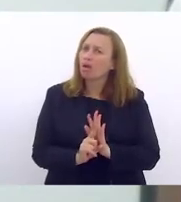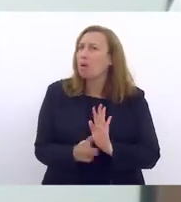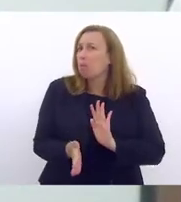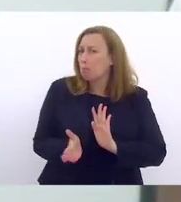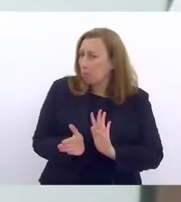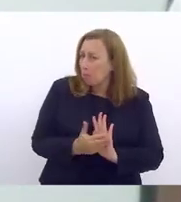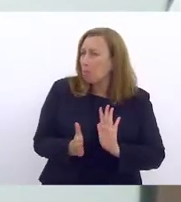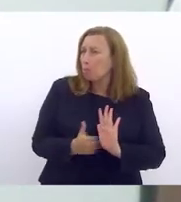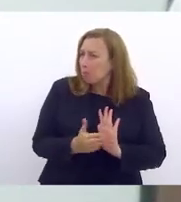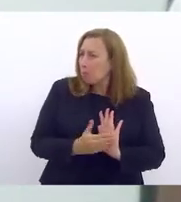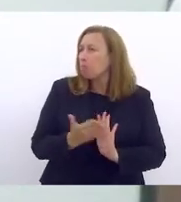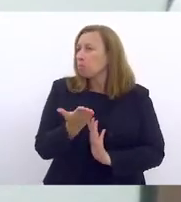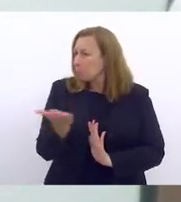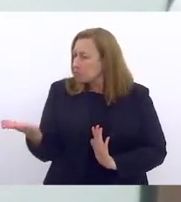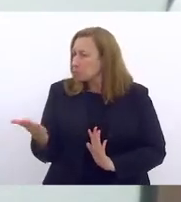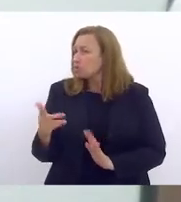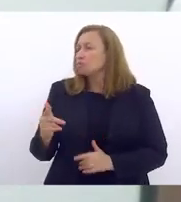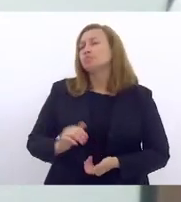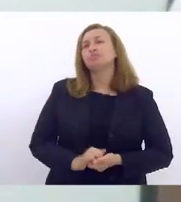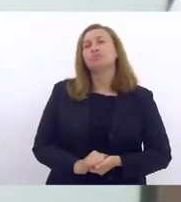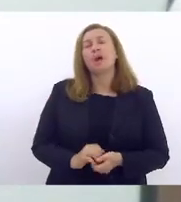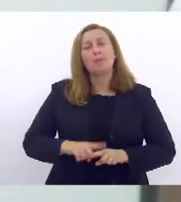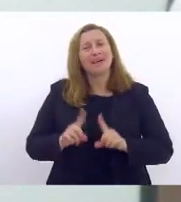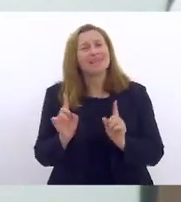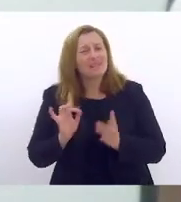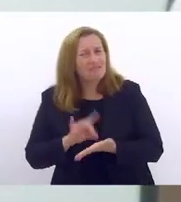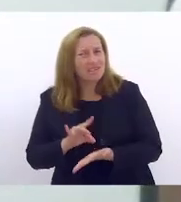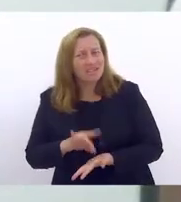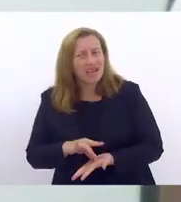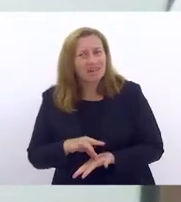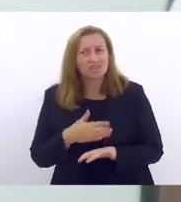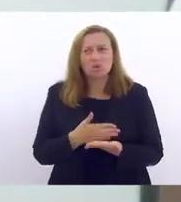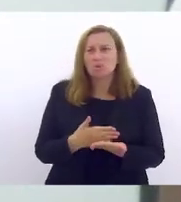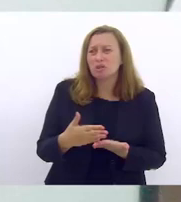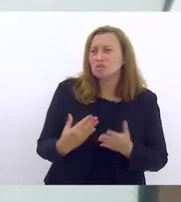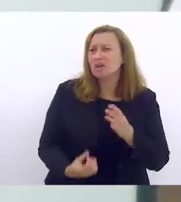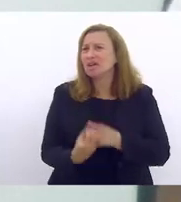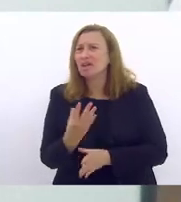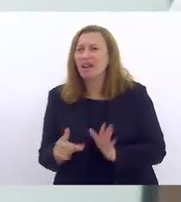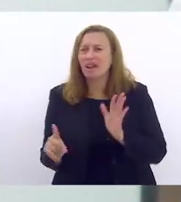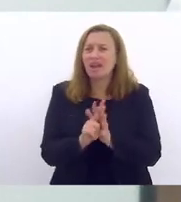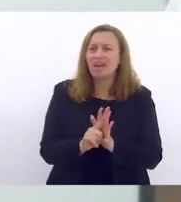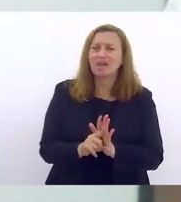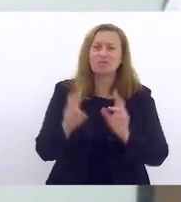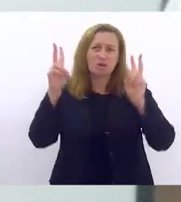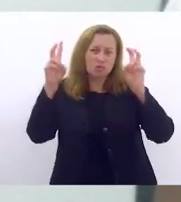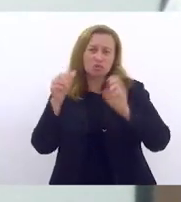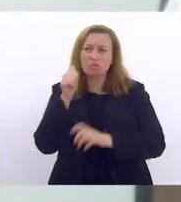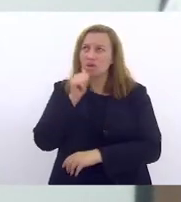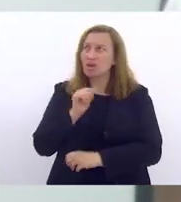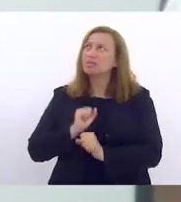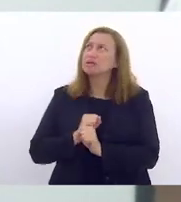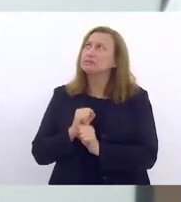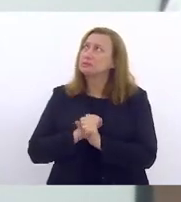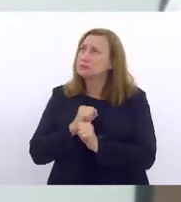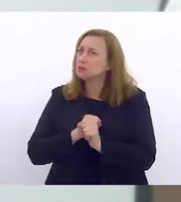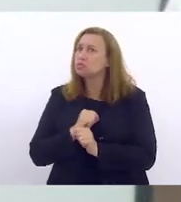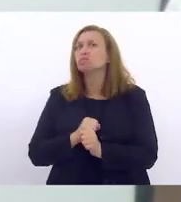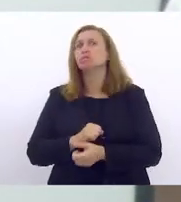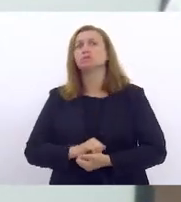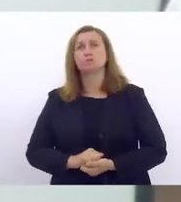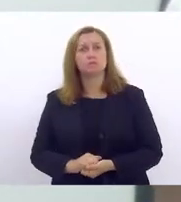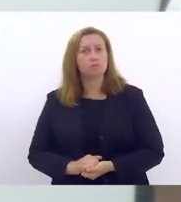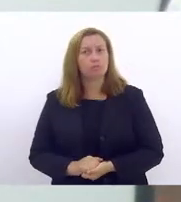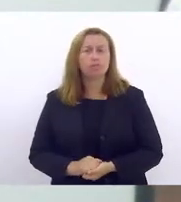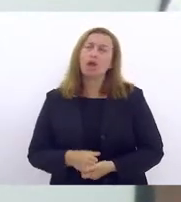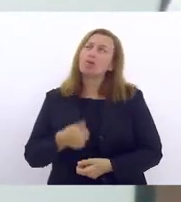Propostas por vocês, etc. Mas, na verdade, a gente começou a legislar sobre a questão de mulher há muitos e muitos anos atrás. A gente